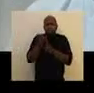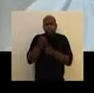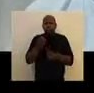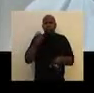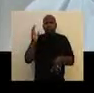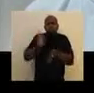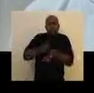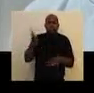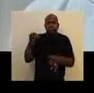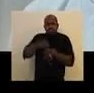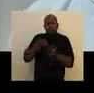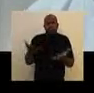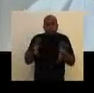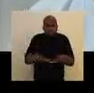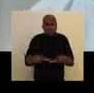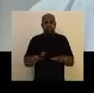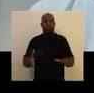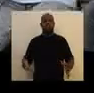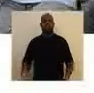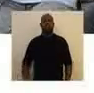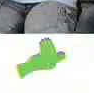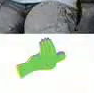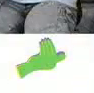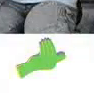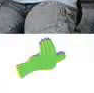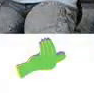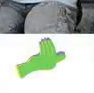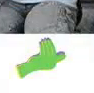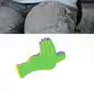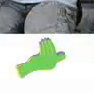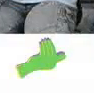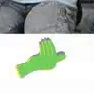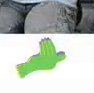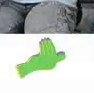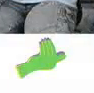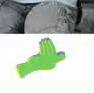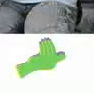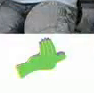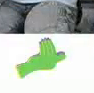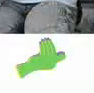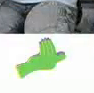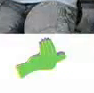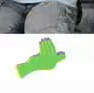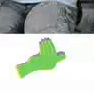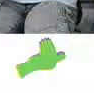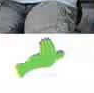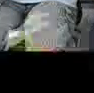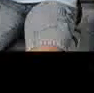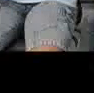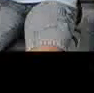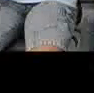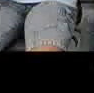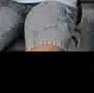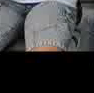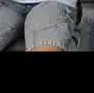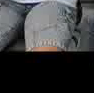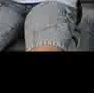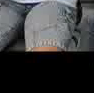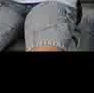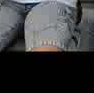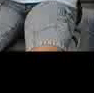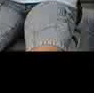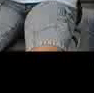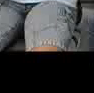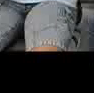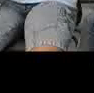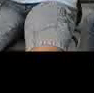mais inclusiva, um pouco mais aberta a todos. Matheus Coutinho, aluno de audiodescrição em sala de aula. Ele fala esse trabalho na